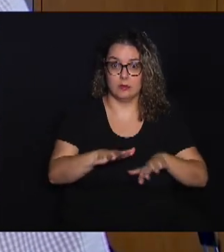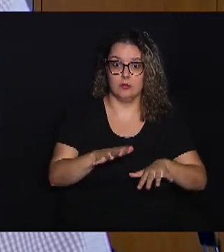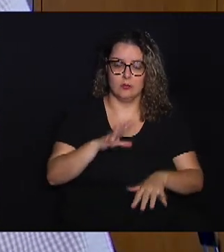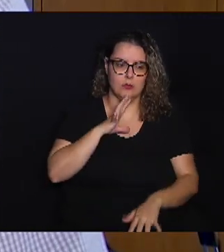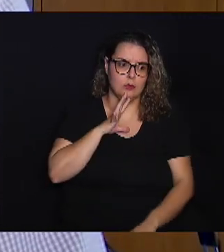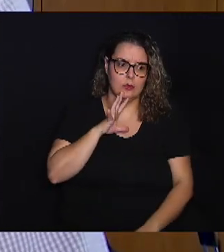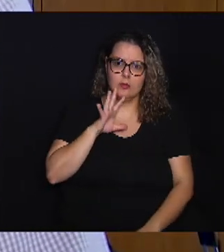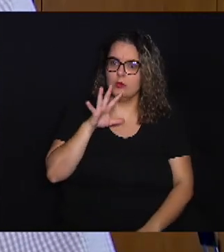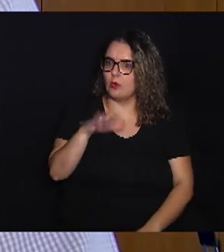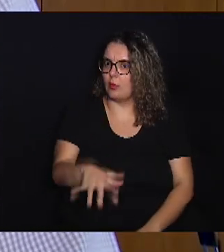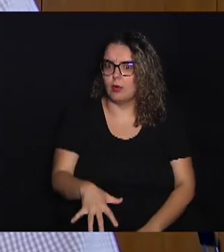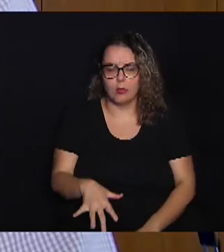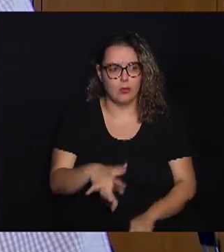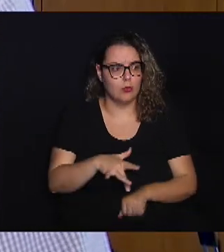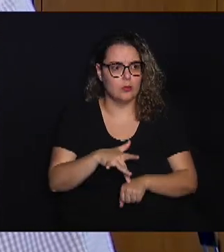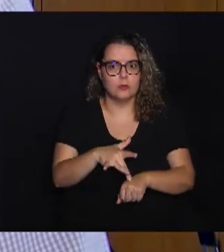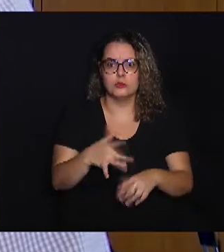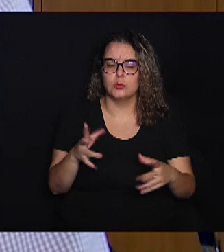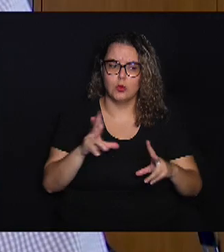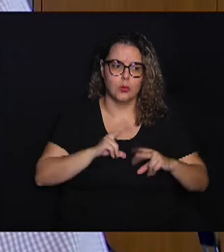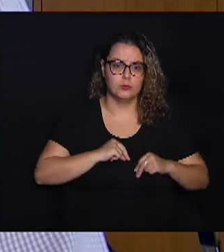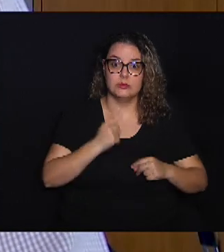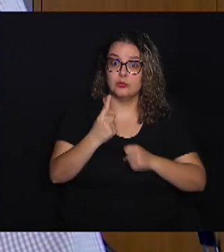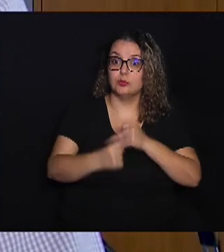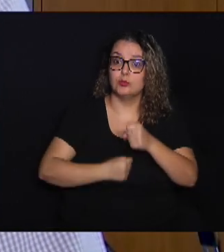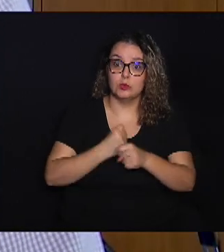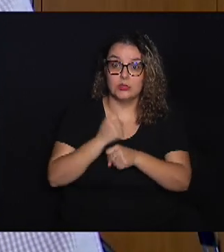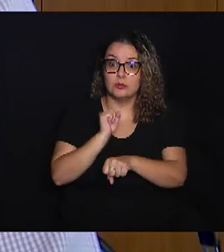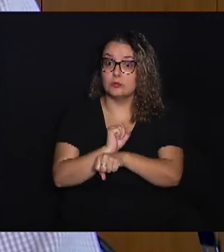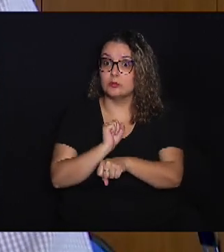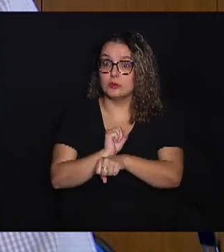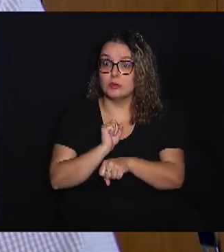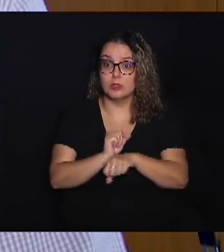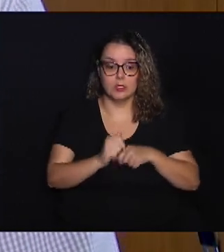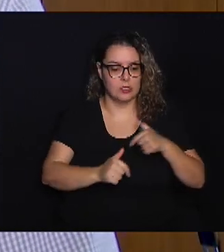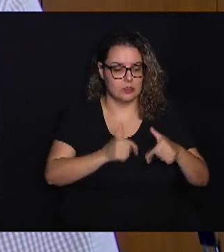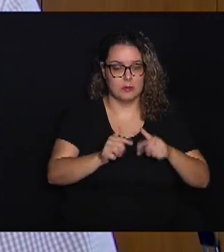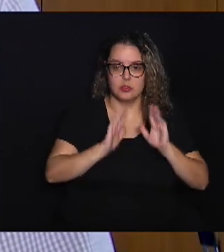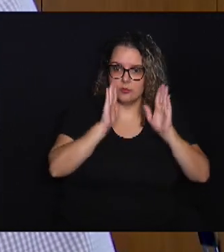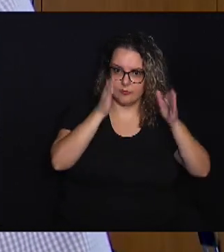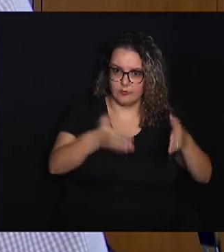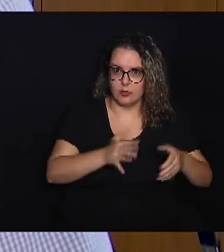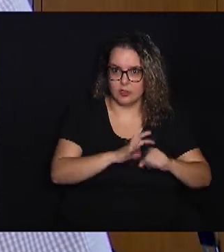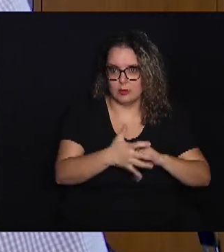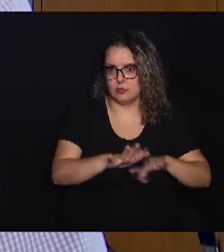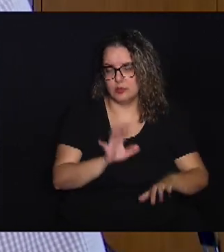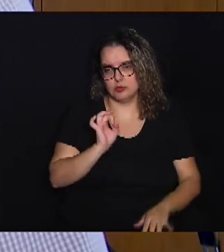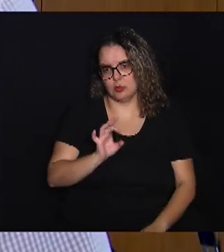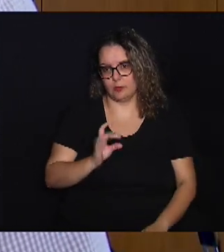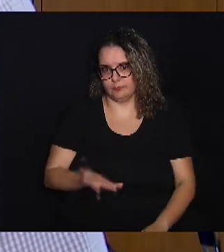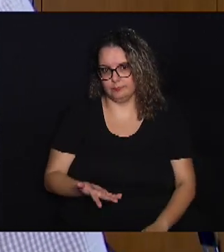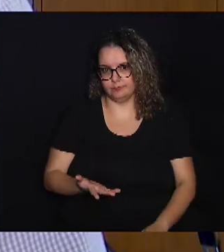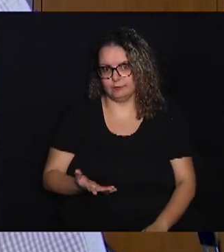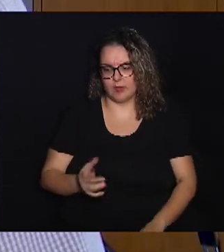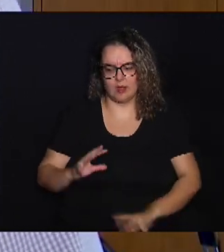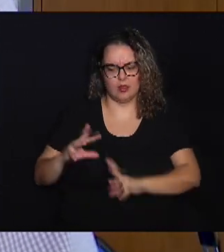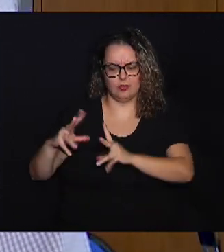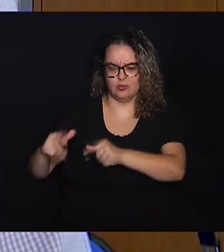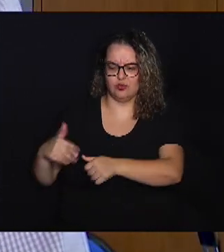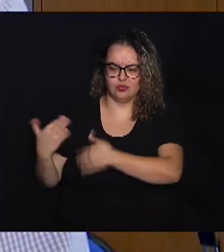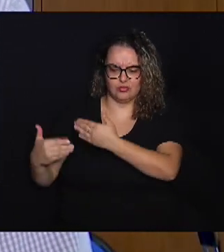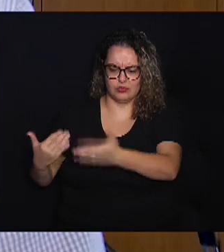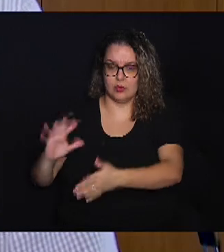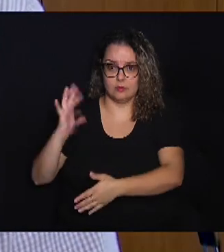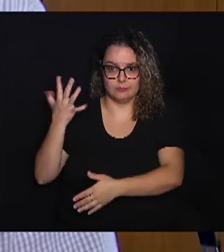absurdo, porque ficou um ano trabalhando em relação à pandemia. Então, todos os